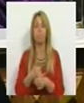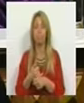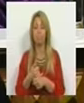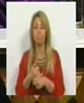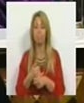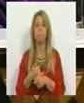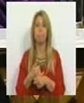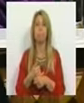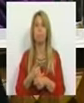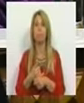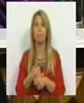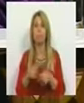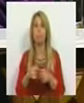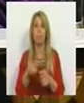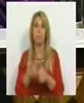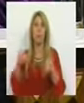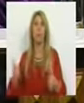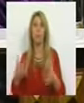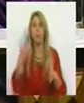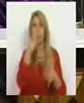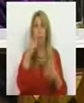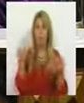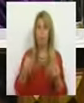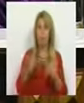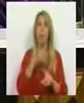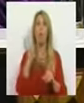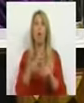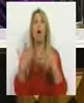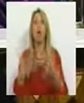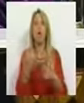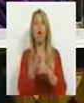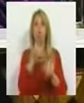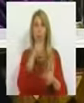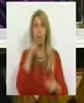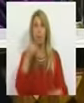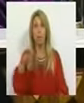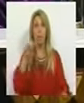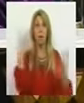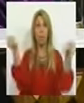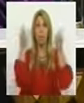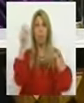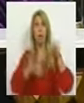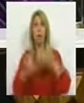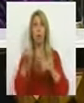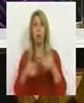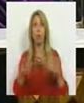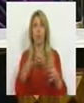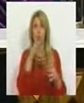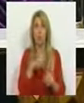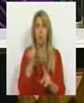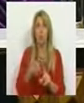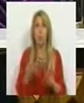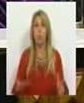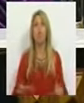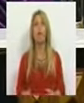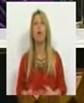e dispersa. Ou seja, se vai acontecer este ano, que foi esta a promessa do PS em campanha eleitoral que iria ocorrer este ano.